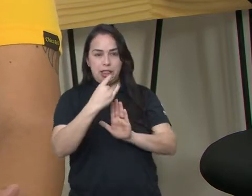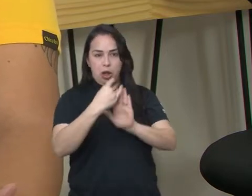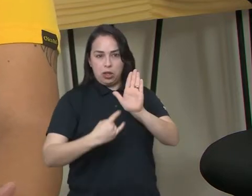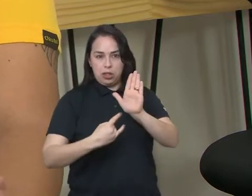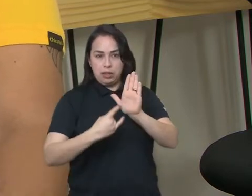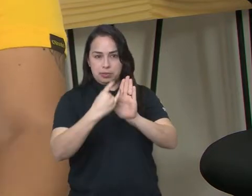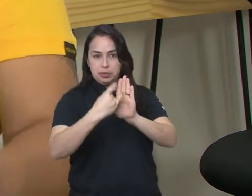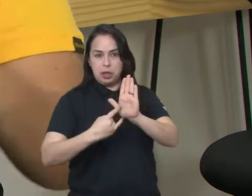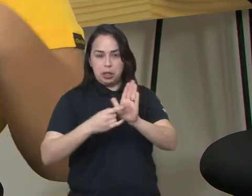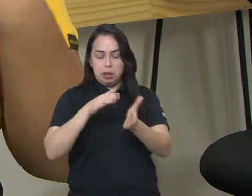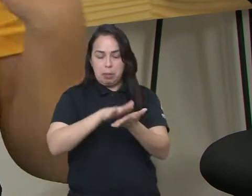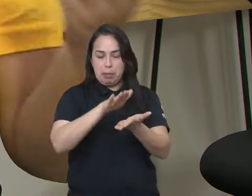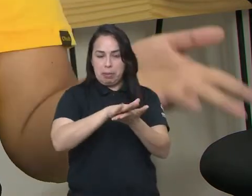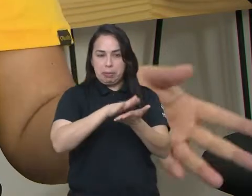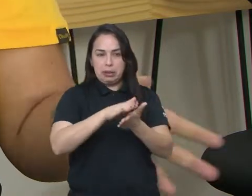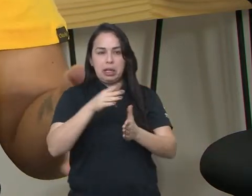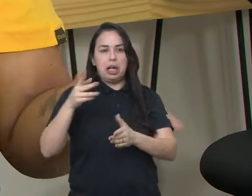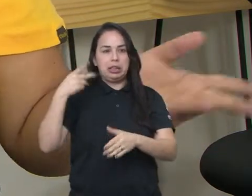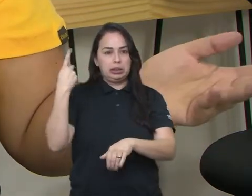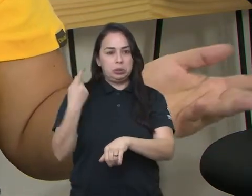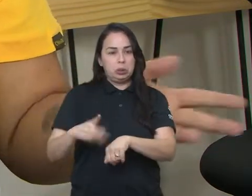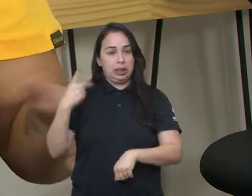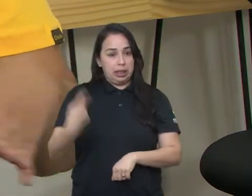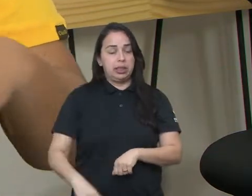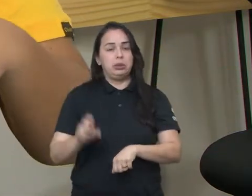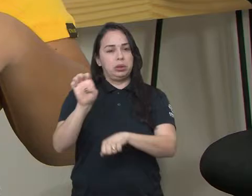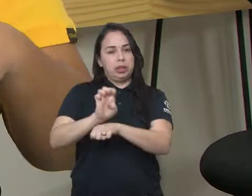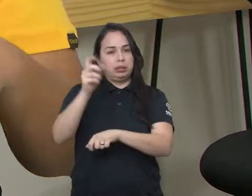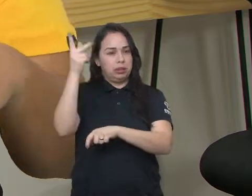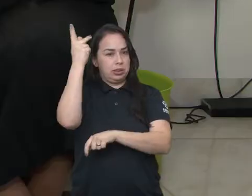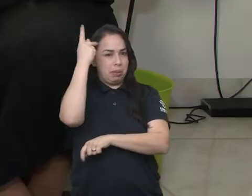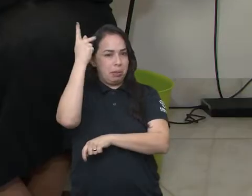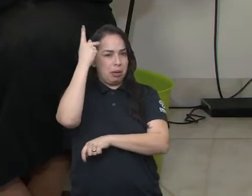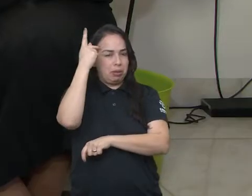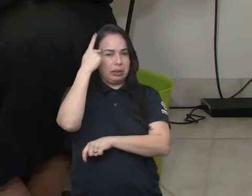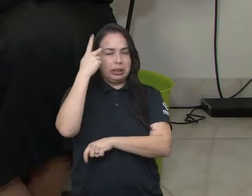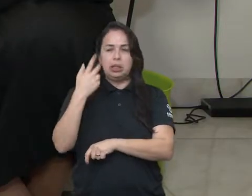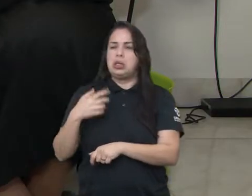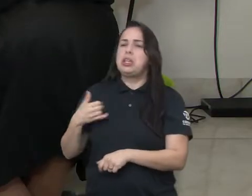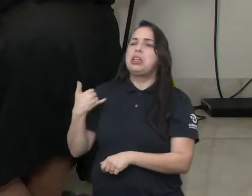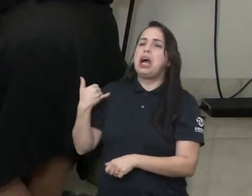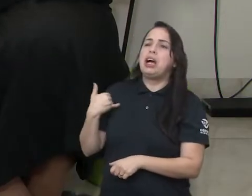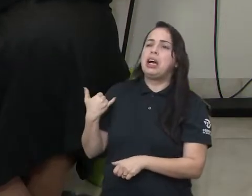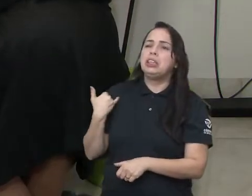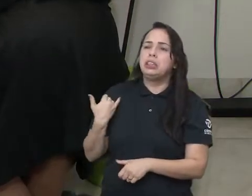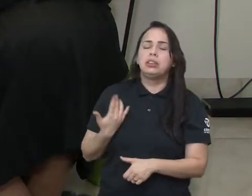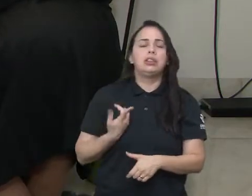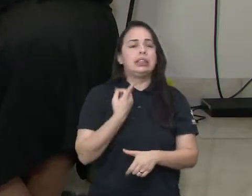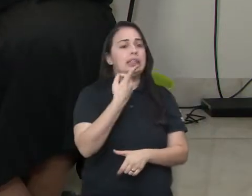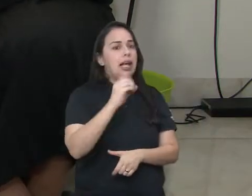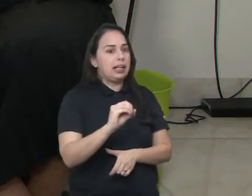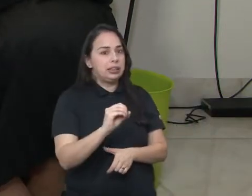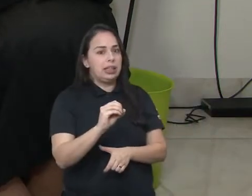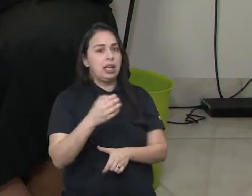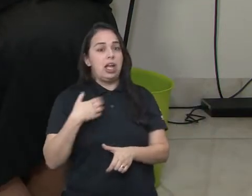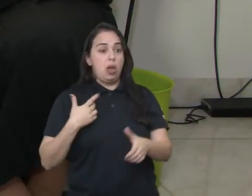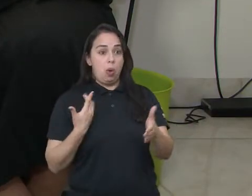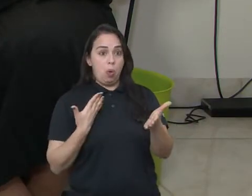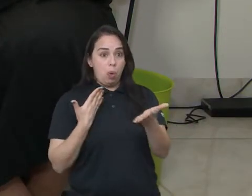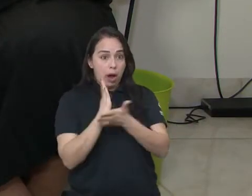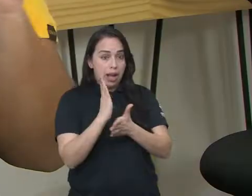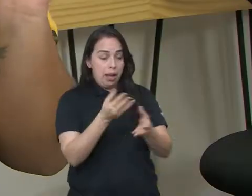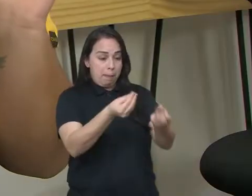da nota fiscal, quando ela foi implementada no estado de São Paulo. Com quantos anos? 10 anos. Nossa. E aí eu ganhei um patins daqueles que tem 4 rodas,